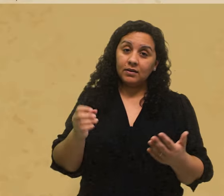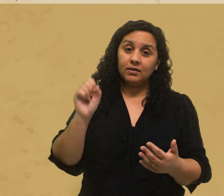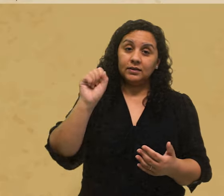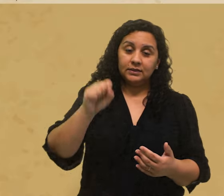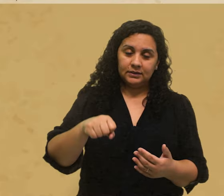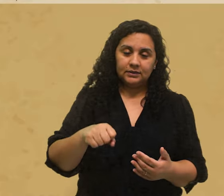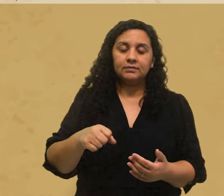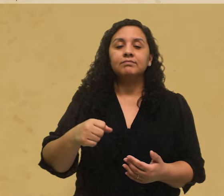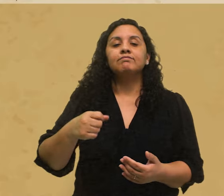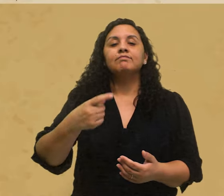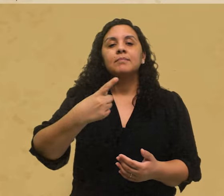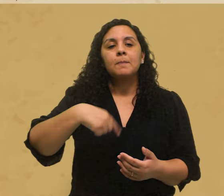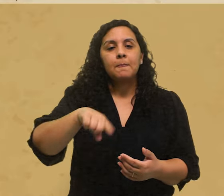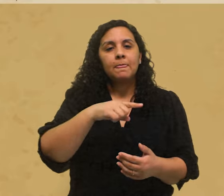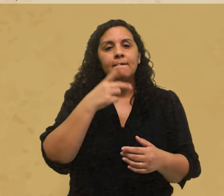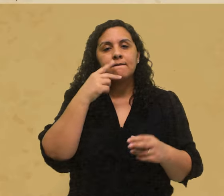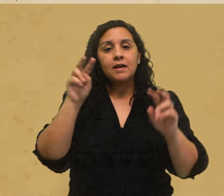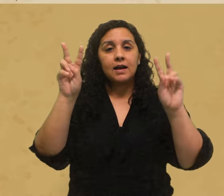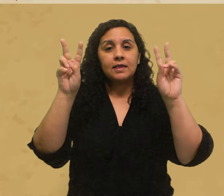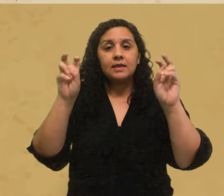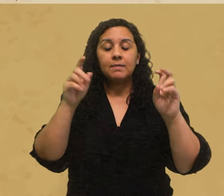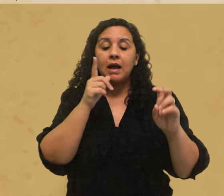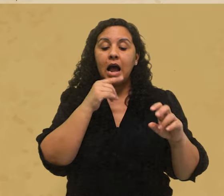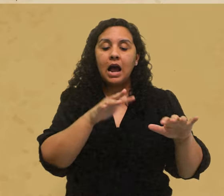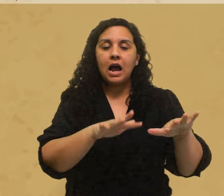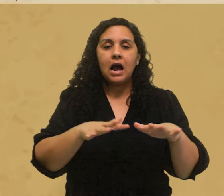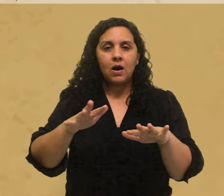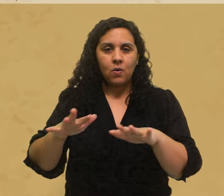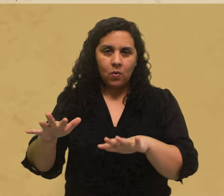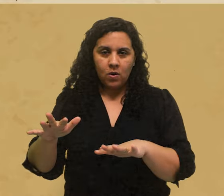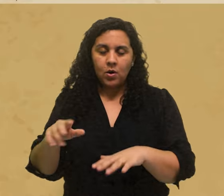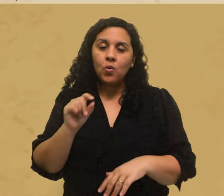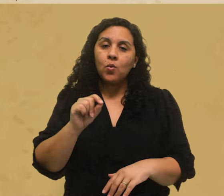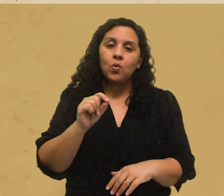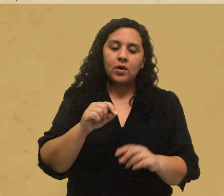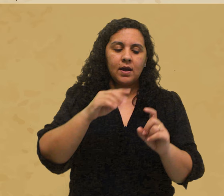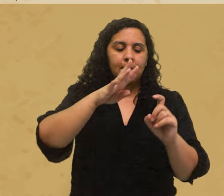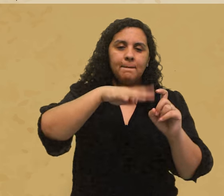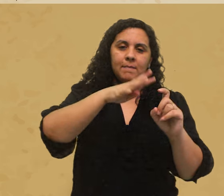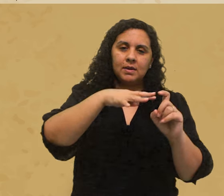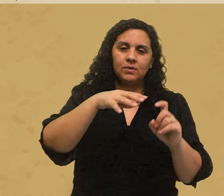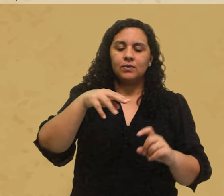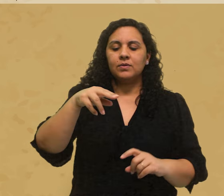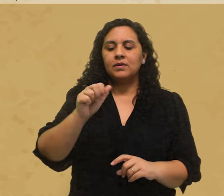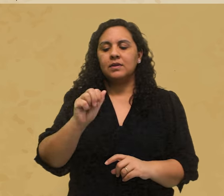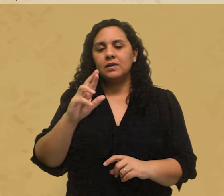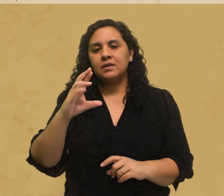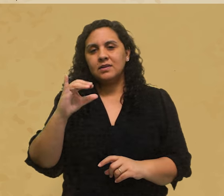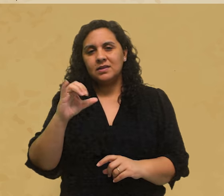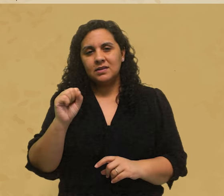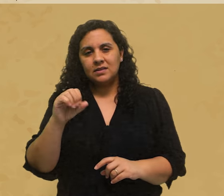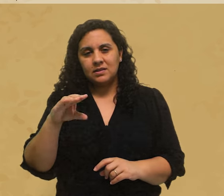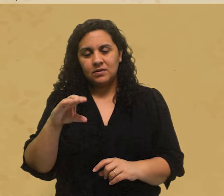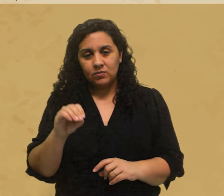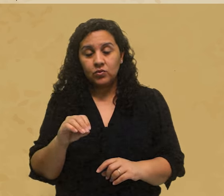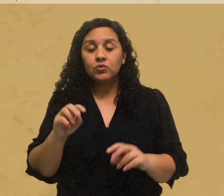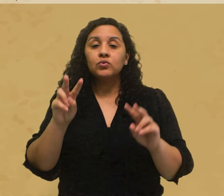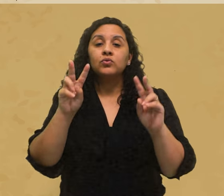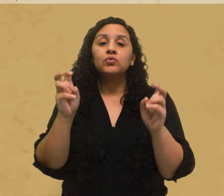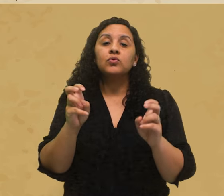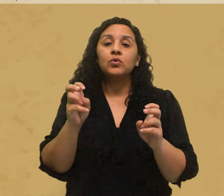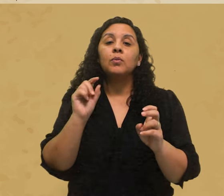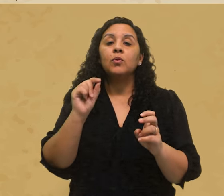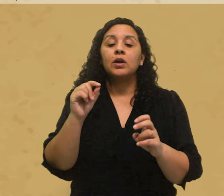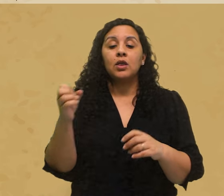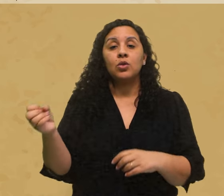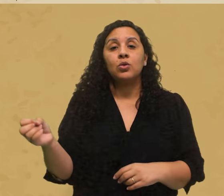E agora sim, nós vamos aproximar a temática das águas do mito de Narciso ao